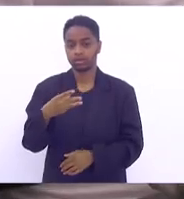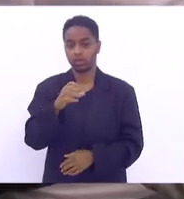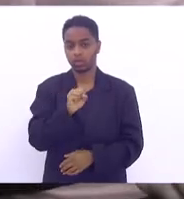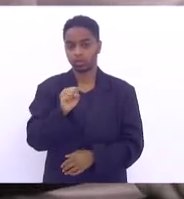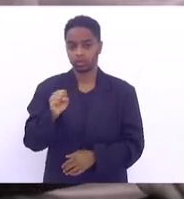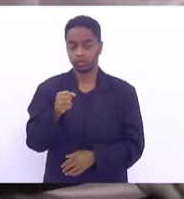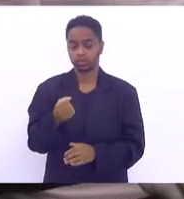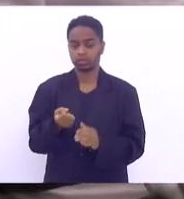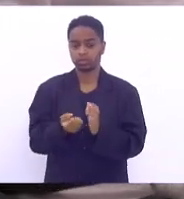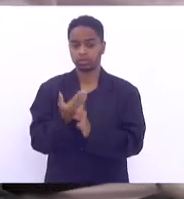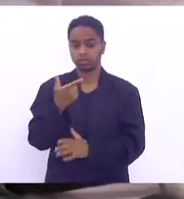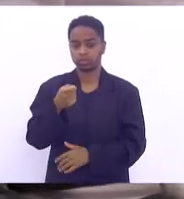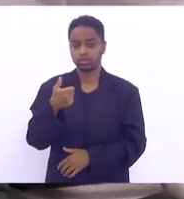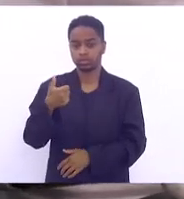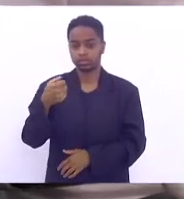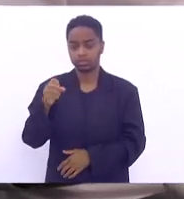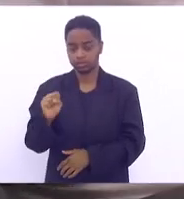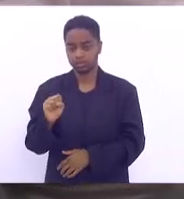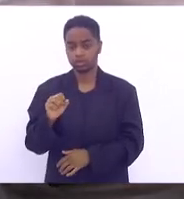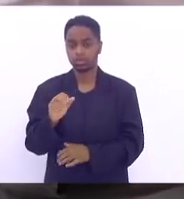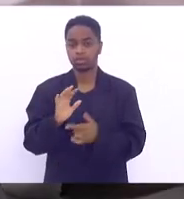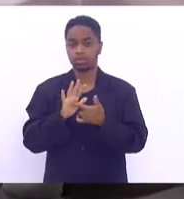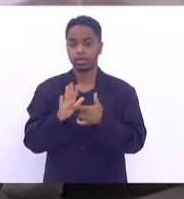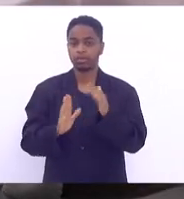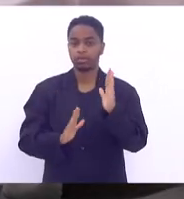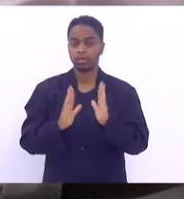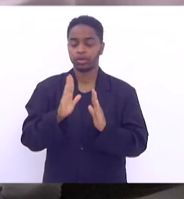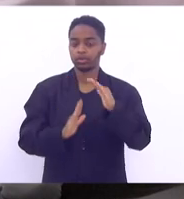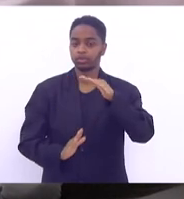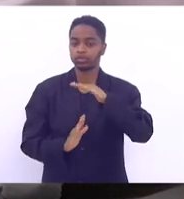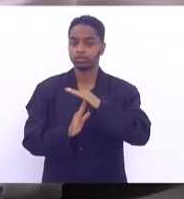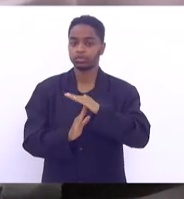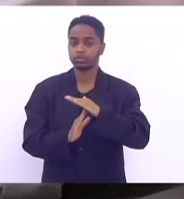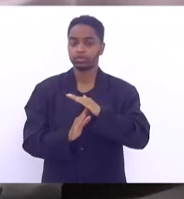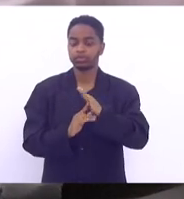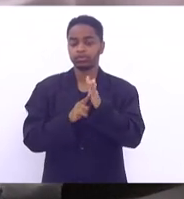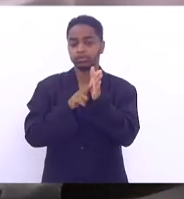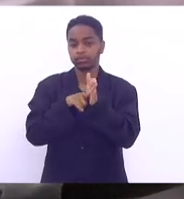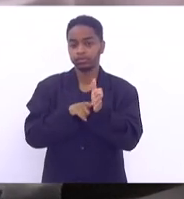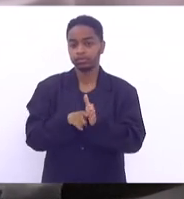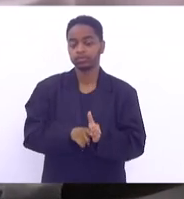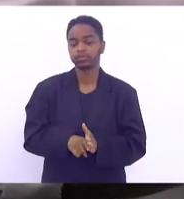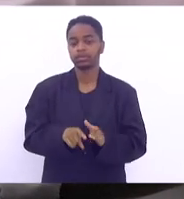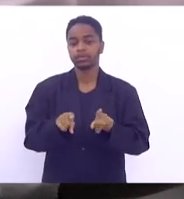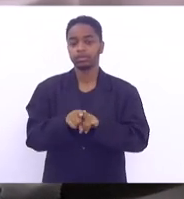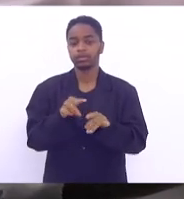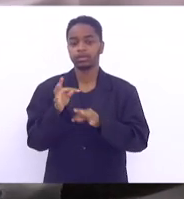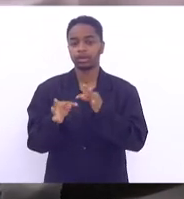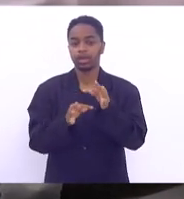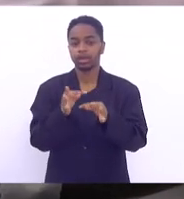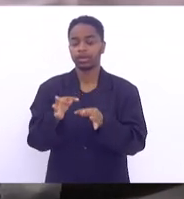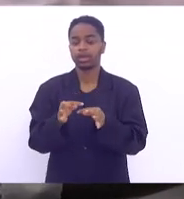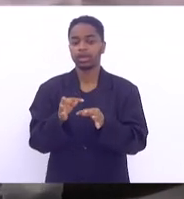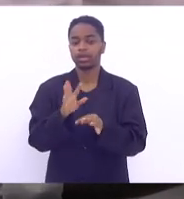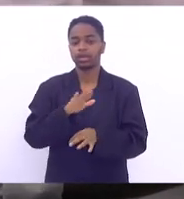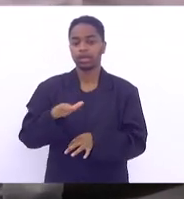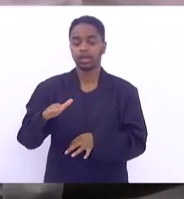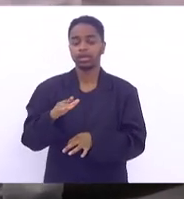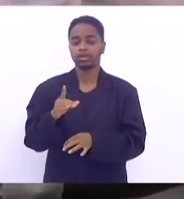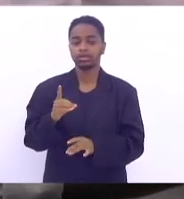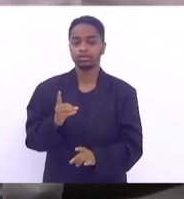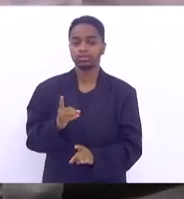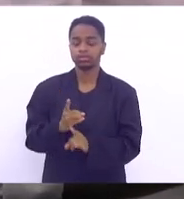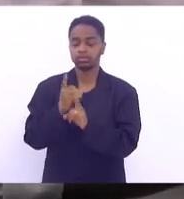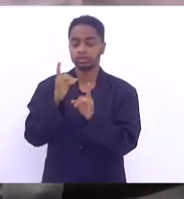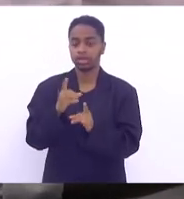deputado Rosenberg Reis, que determina prazo máximo para a realização de exames e tratamentos em crianças pré-diagnosticadas com câncer no